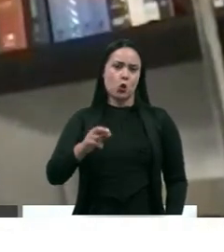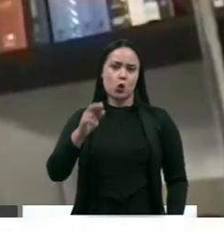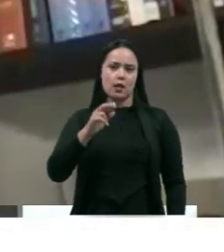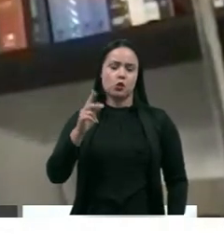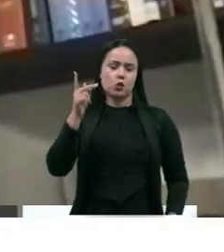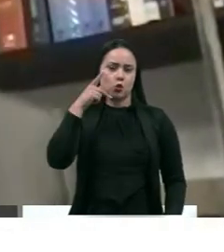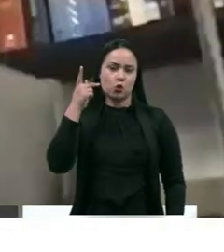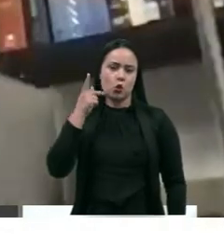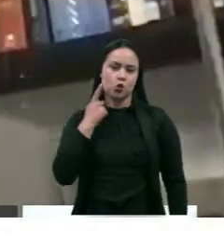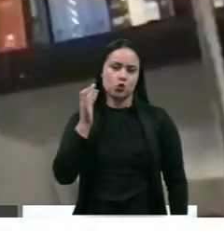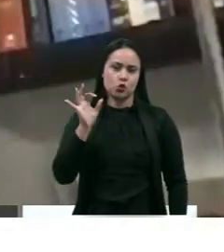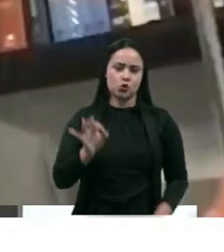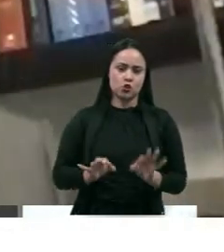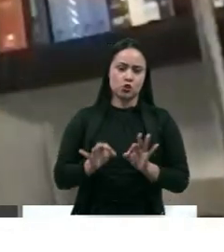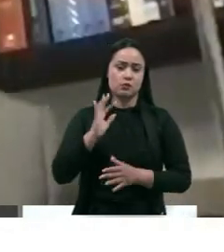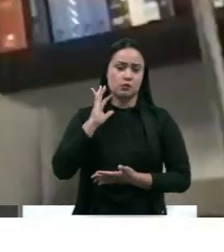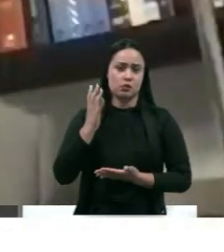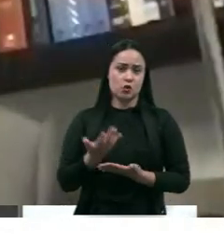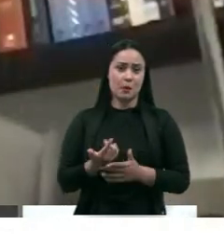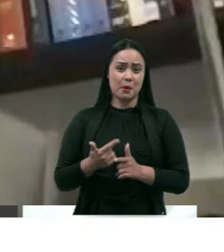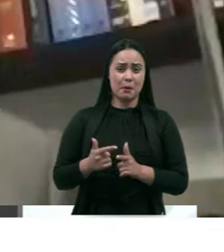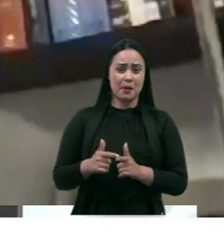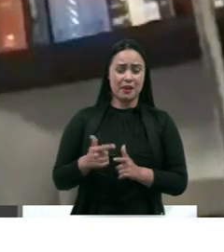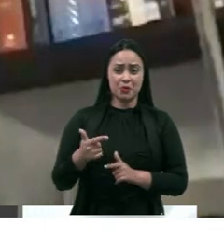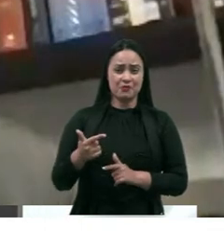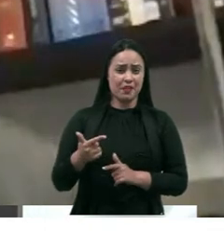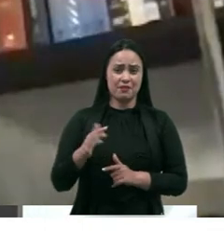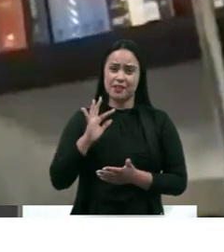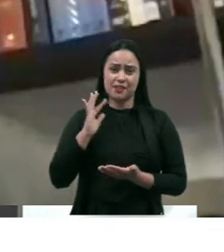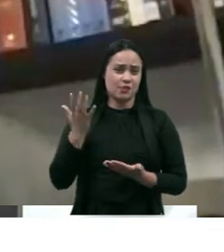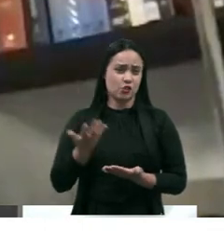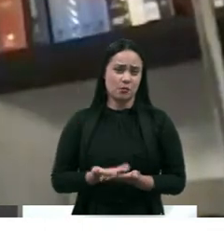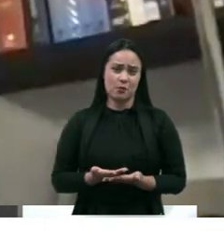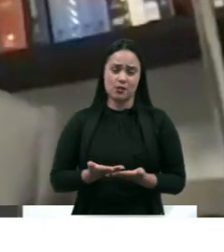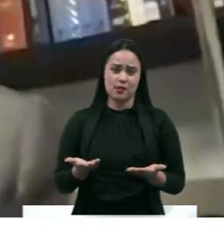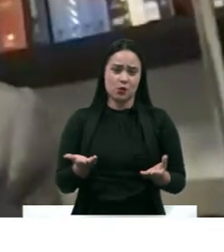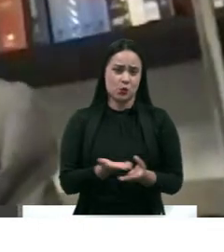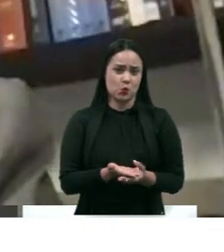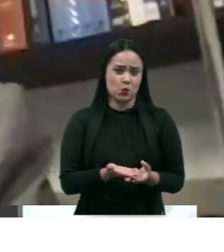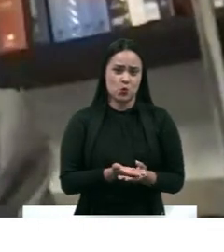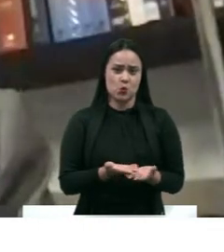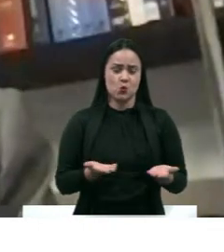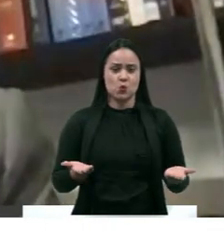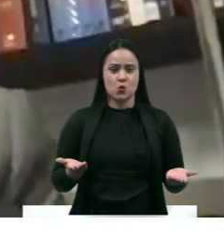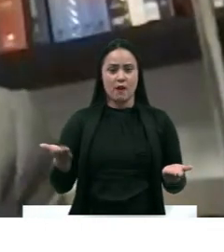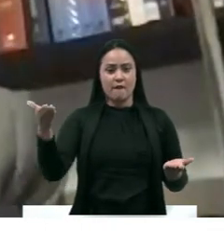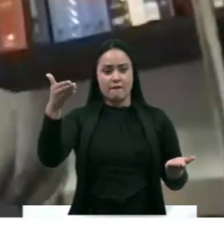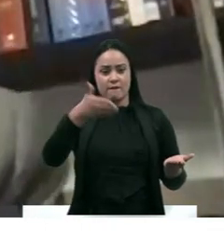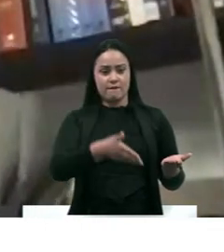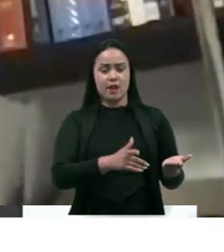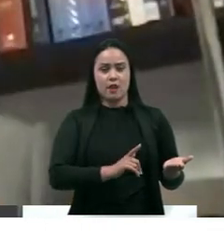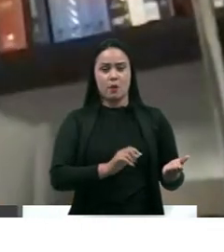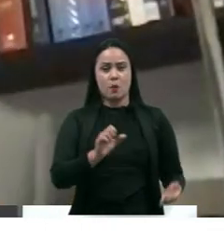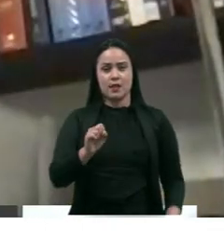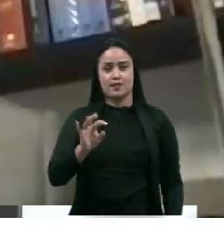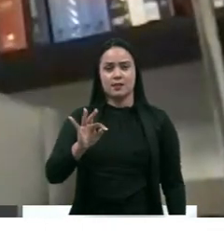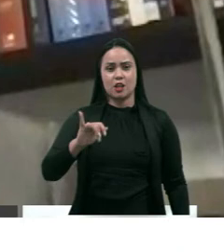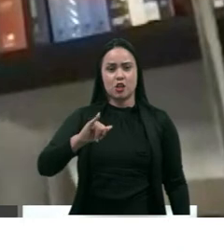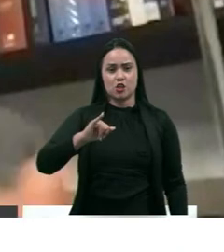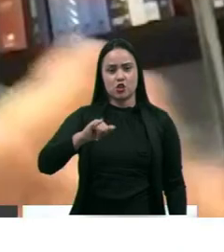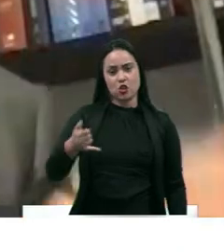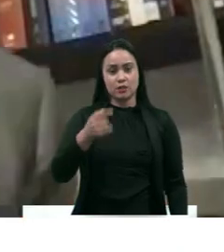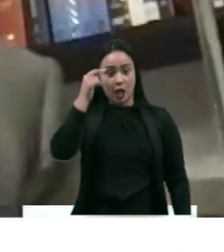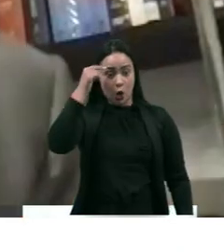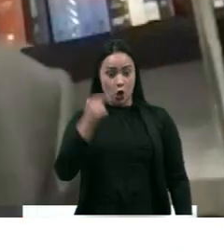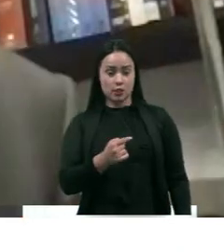procurador de justiça e decidiria. O problema é que não foi decidido o processo. E quando veio a ordem do STJ,